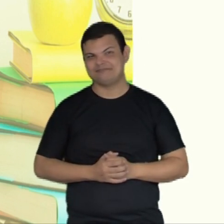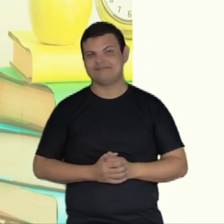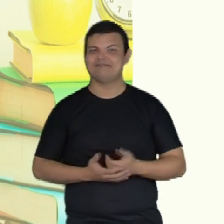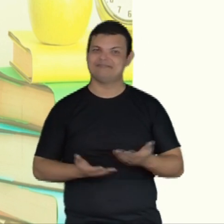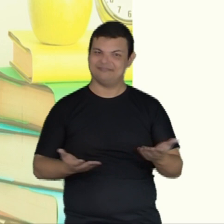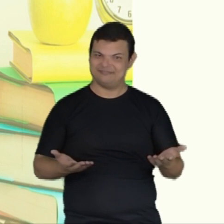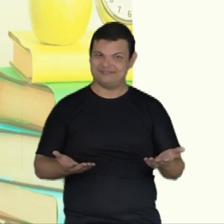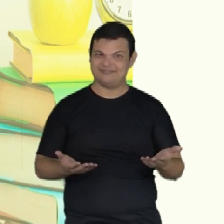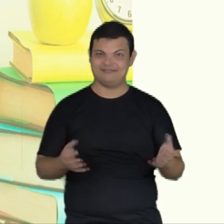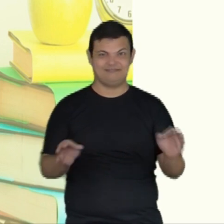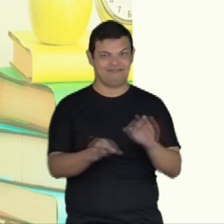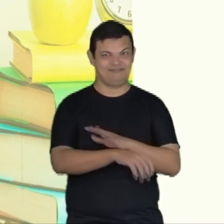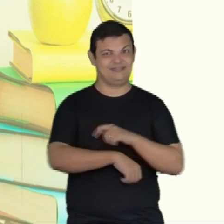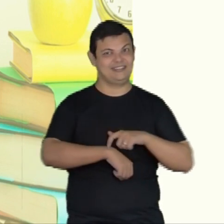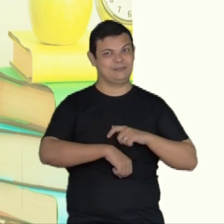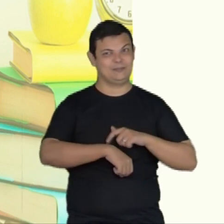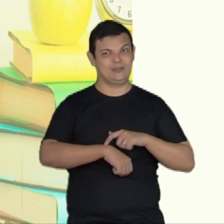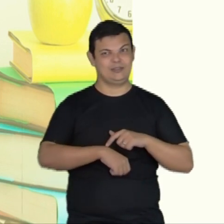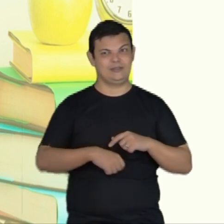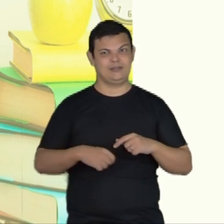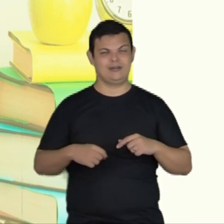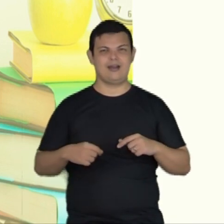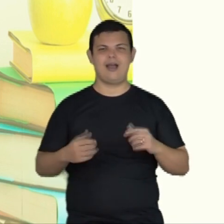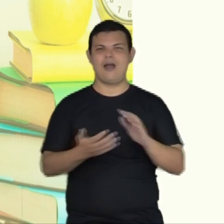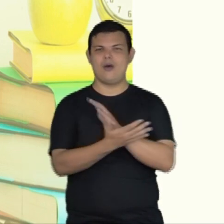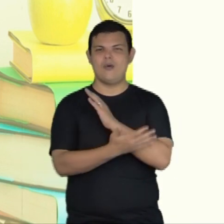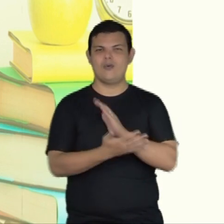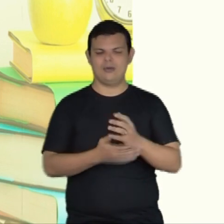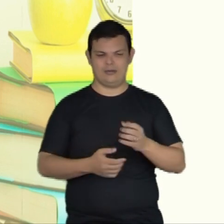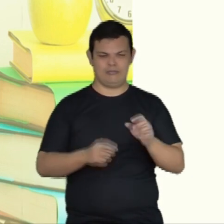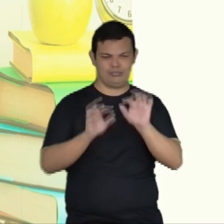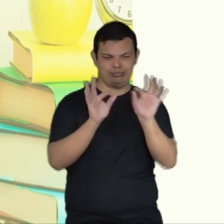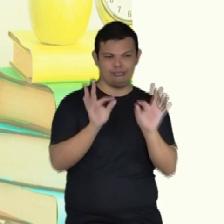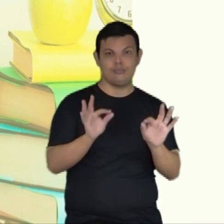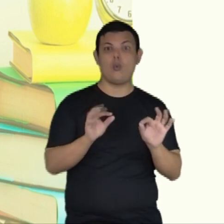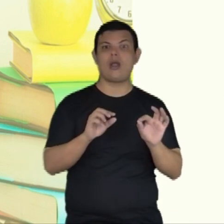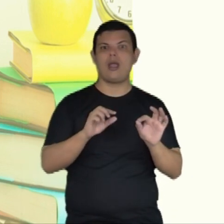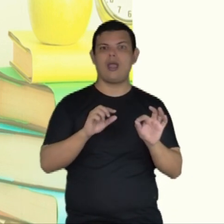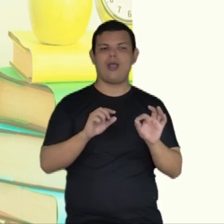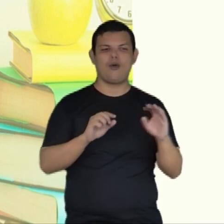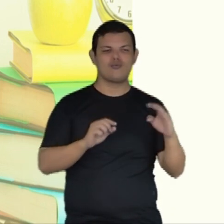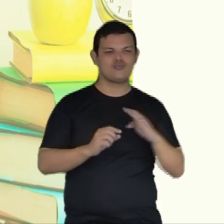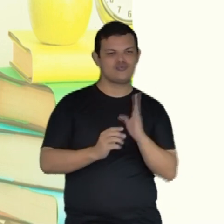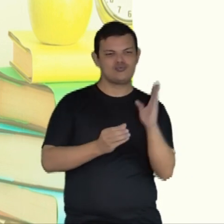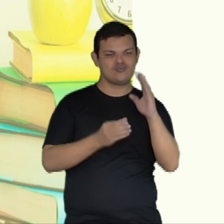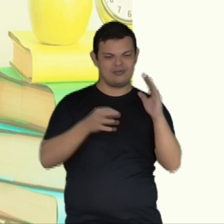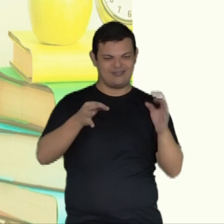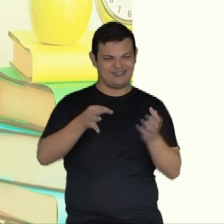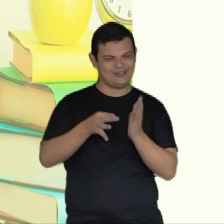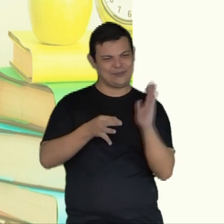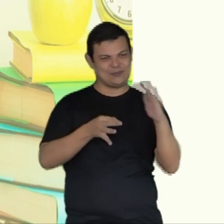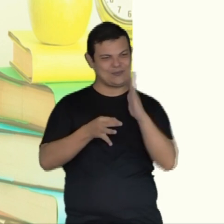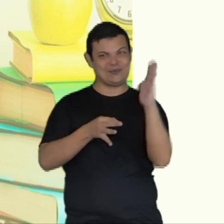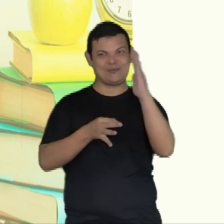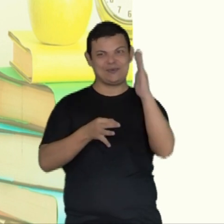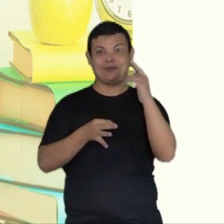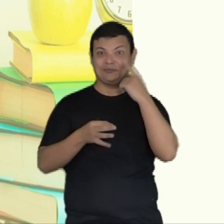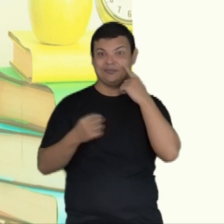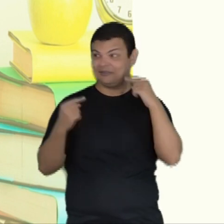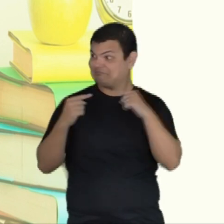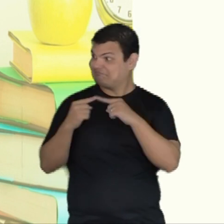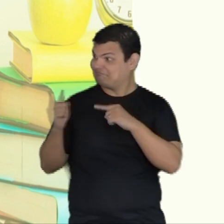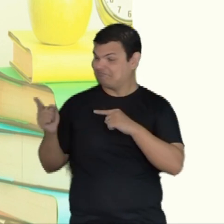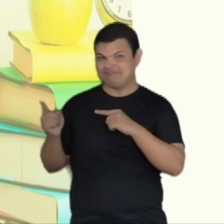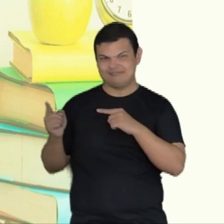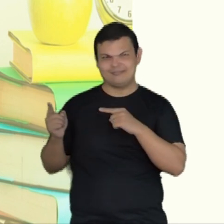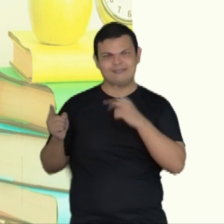Pronto, acabou o tempo. Olha só, alguns versos do poema na página desenham a fumaça que sai do café. Faça a comparação aí. Não